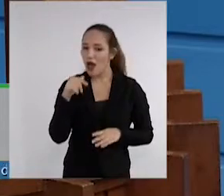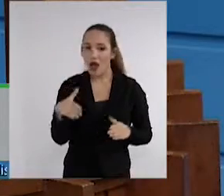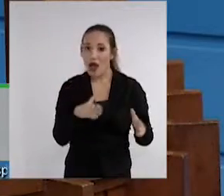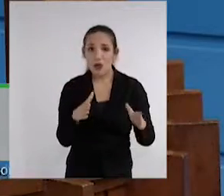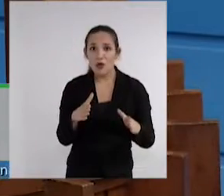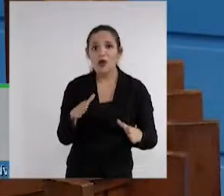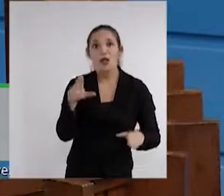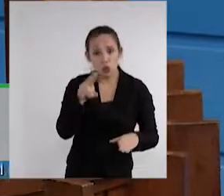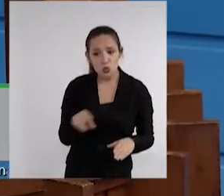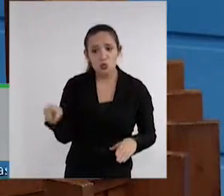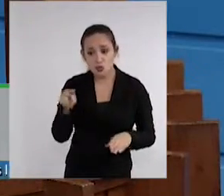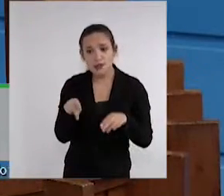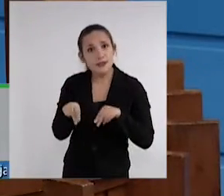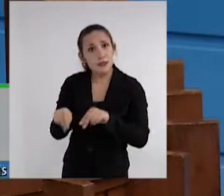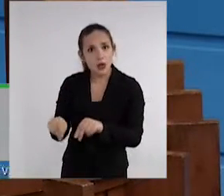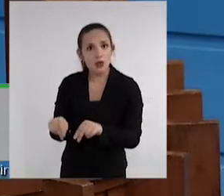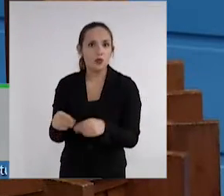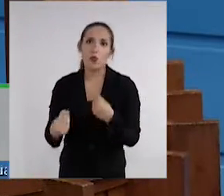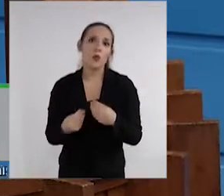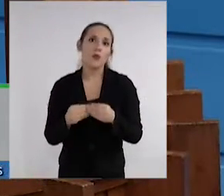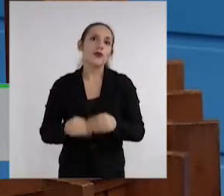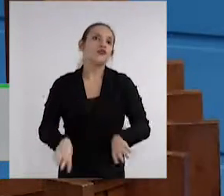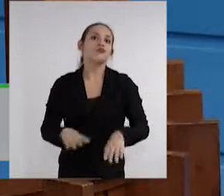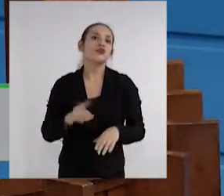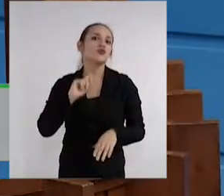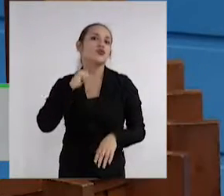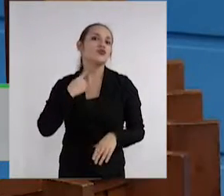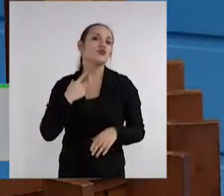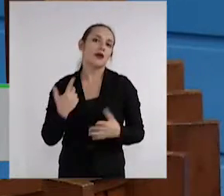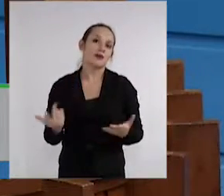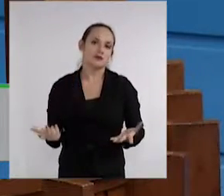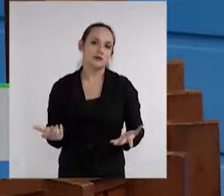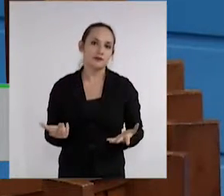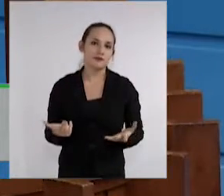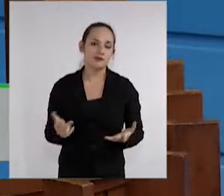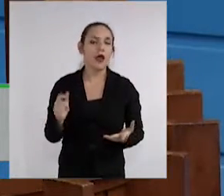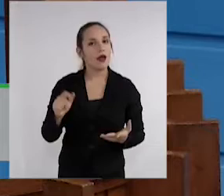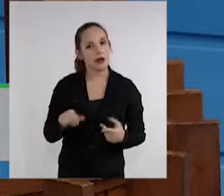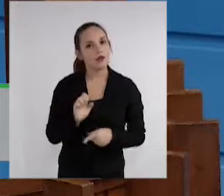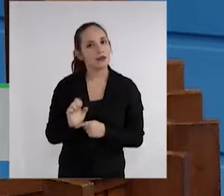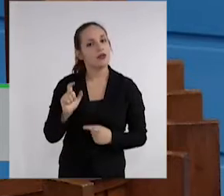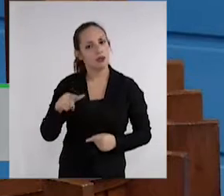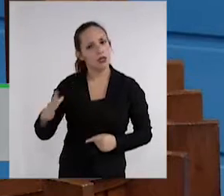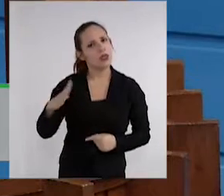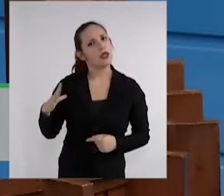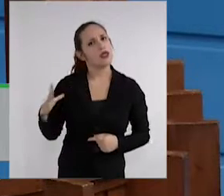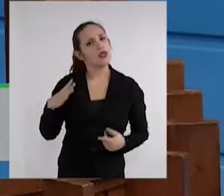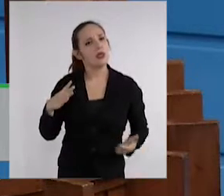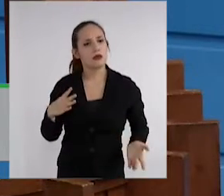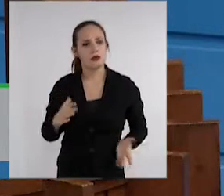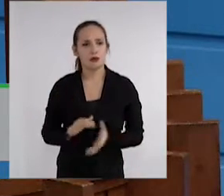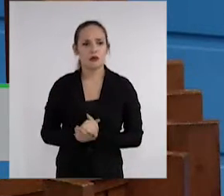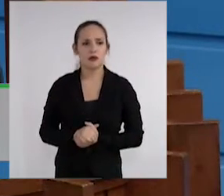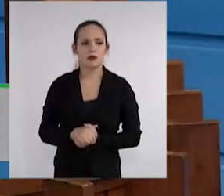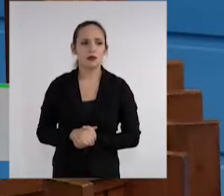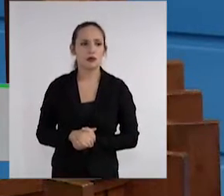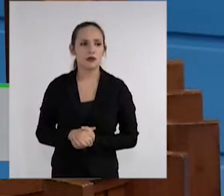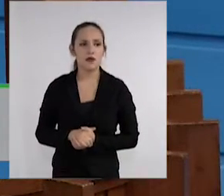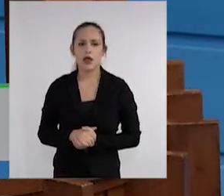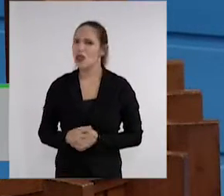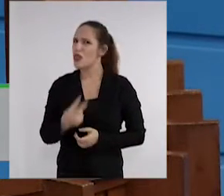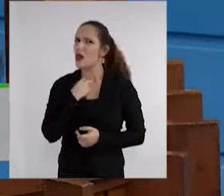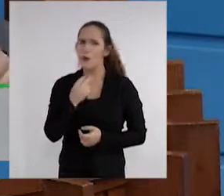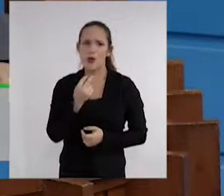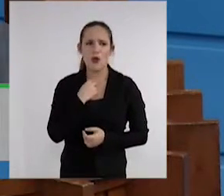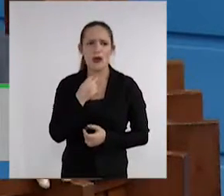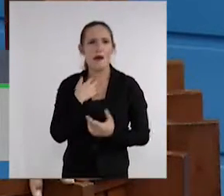na utilização do uso do seu solo. E o nosso estado, que é um estado riquíssimo, é um estado que tem tudo por se fazer, não